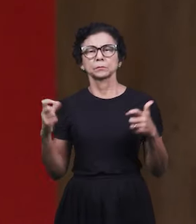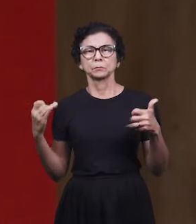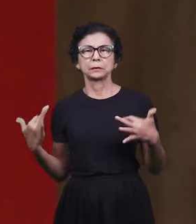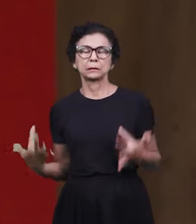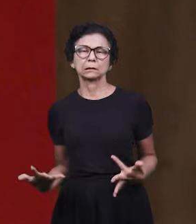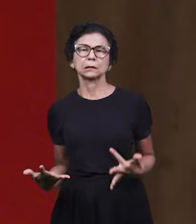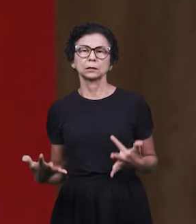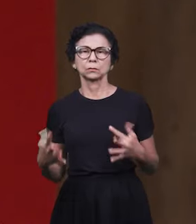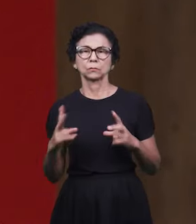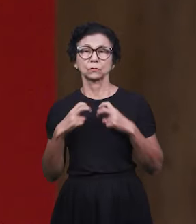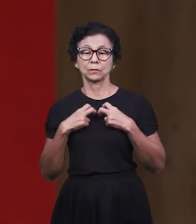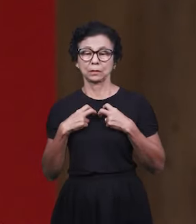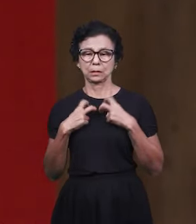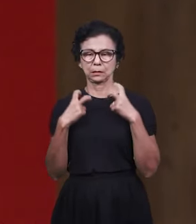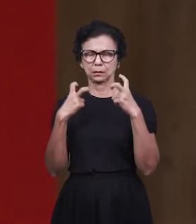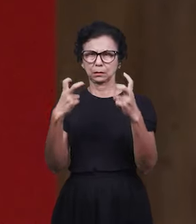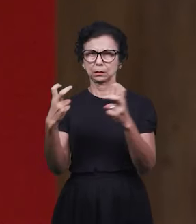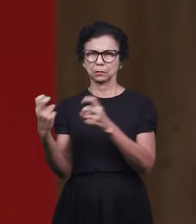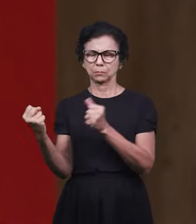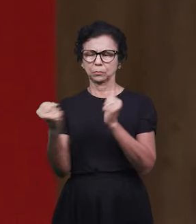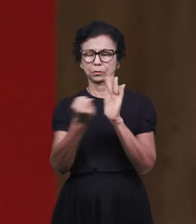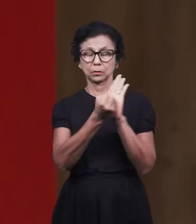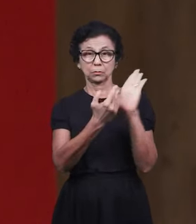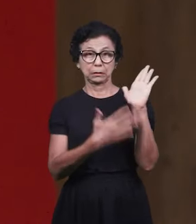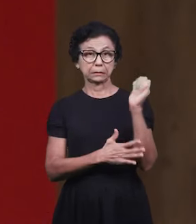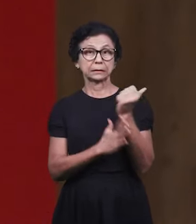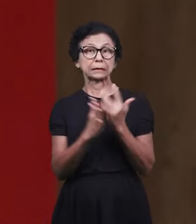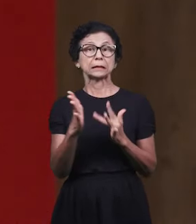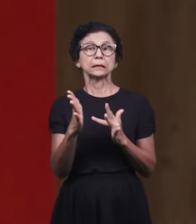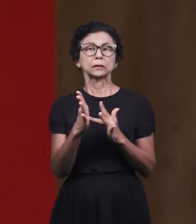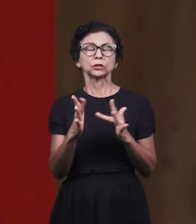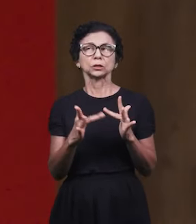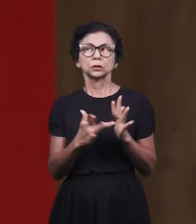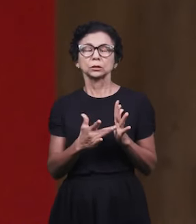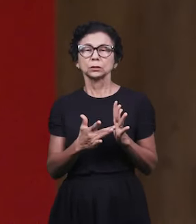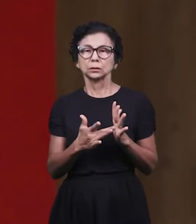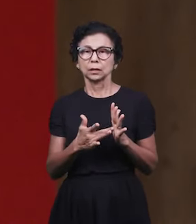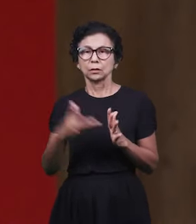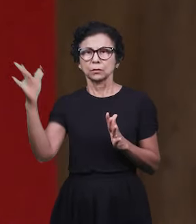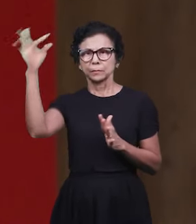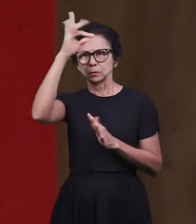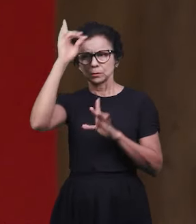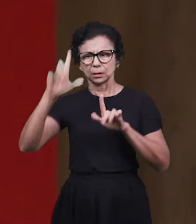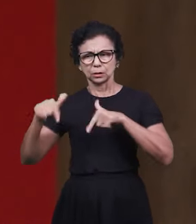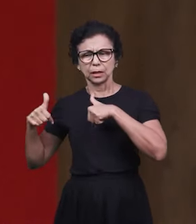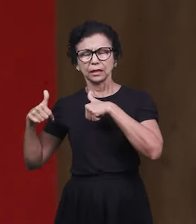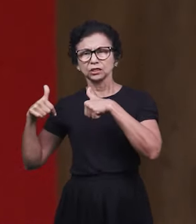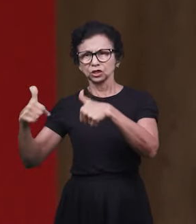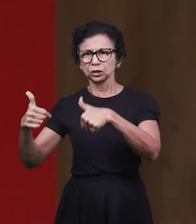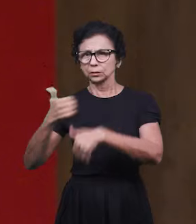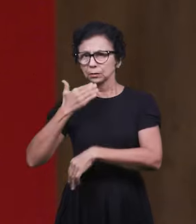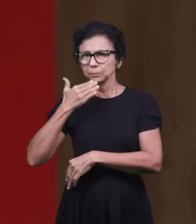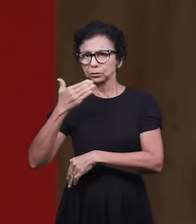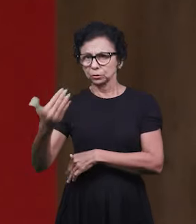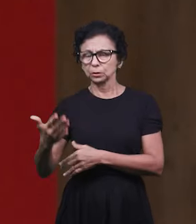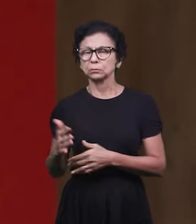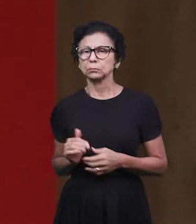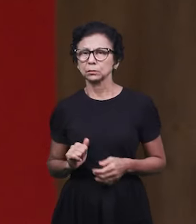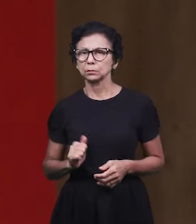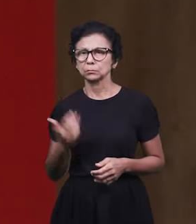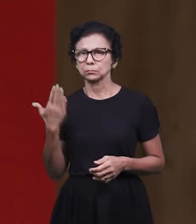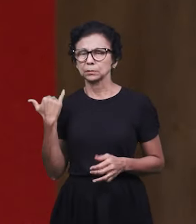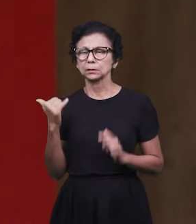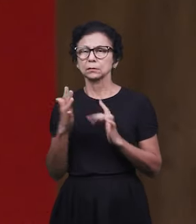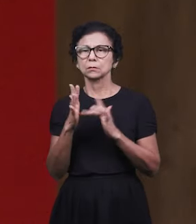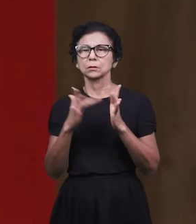que opera, não é? Quando você clama pelo sangue de Jesus, você está clamando por uma operação do Espírito Santo, porque Jesus derrama o seu sangue, derramou o